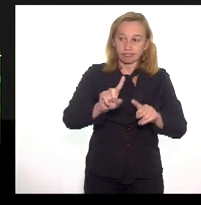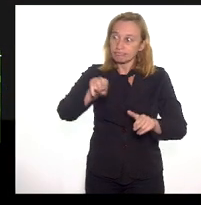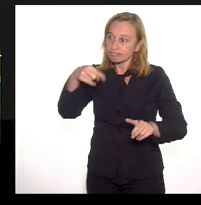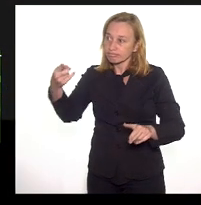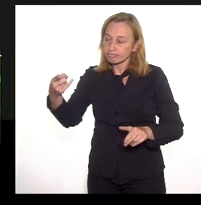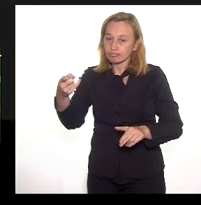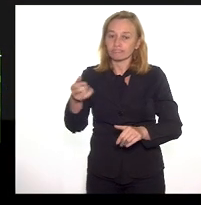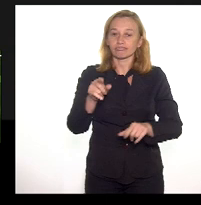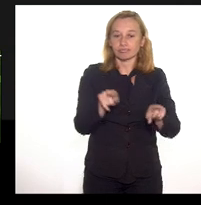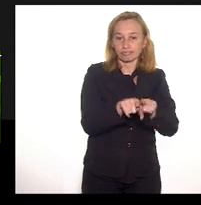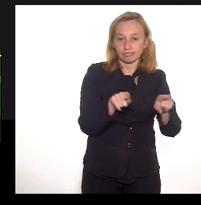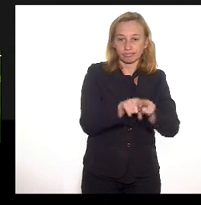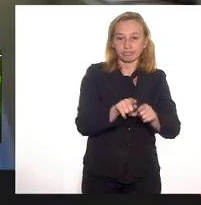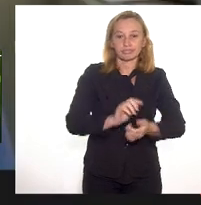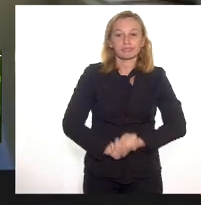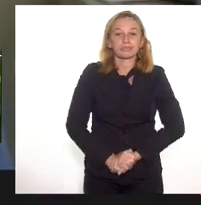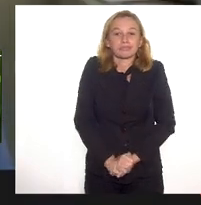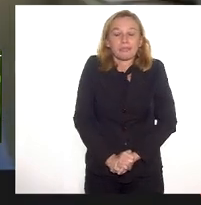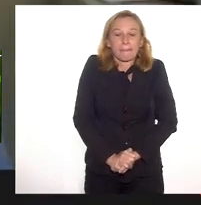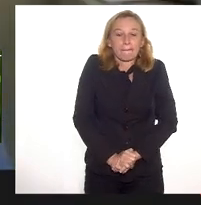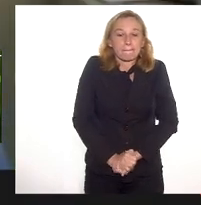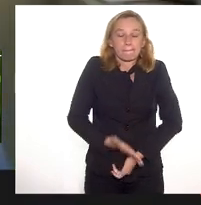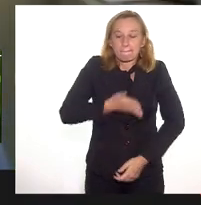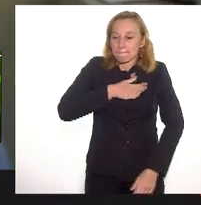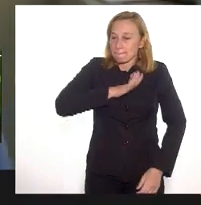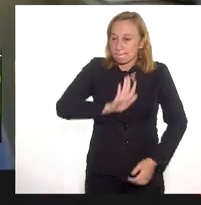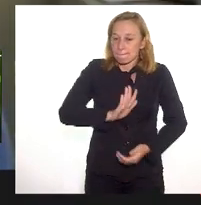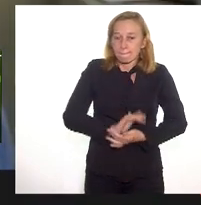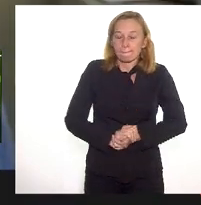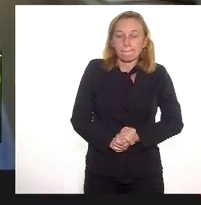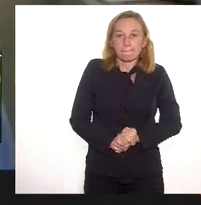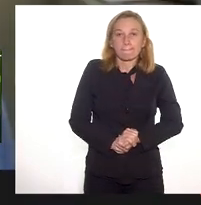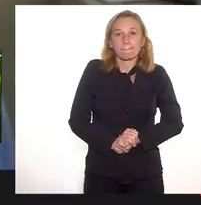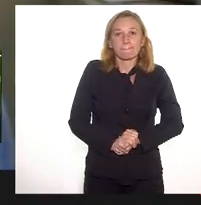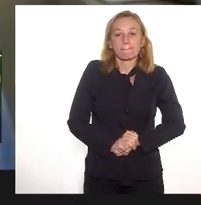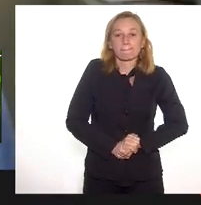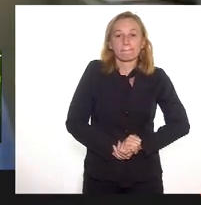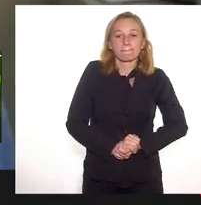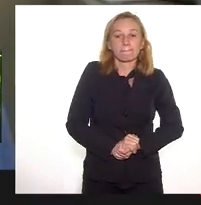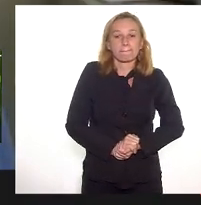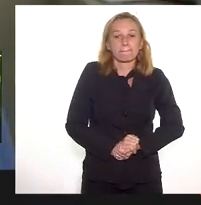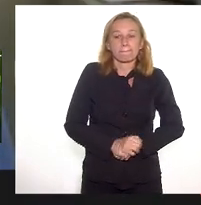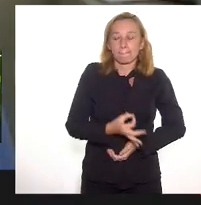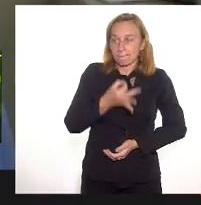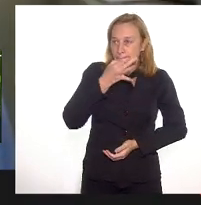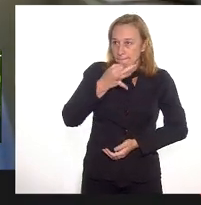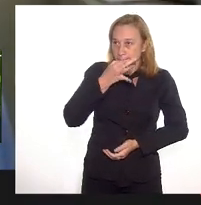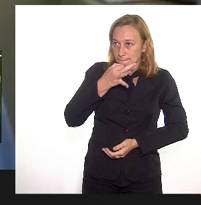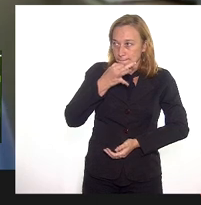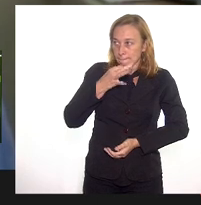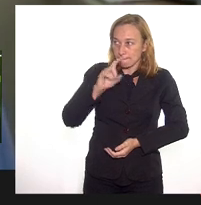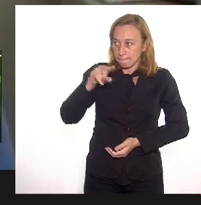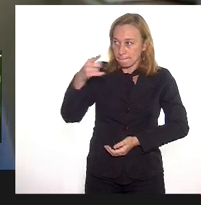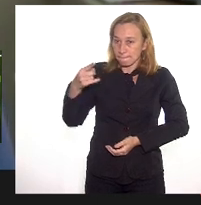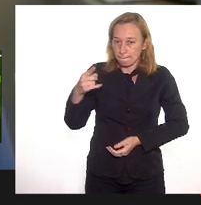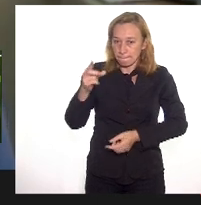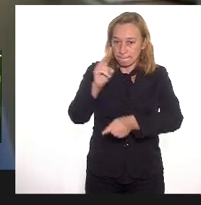exemplo, eu não gosto muito, respeito a opinião daqueles que